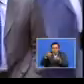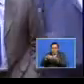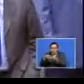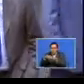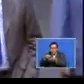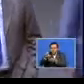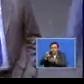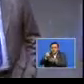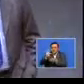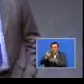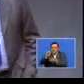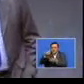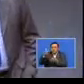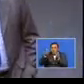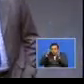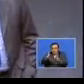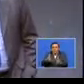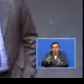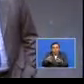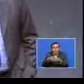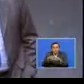principais grupos de comunicação do Brasil.